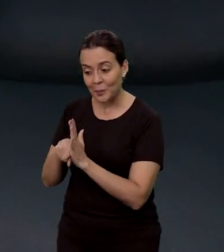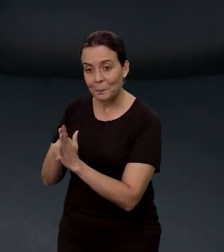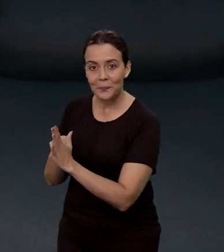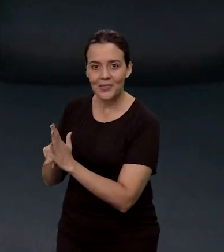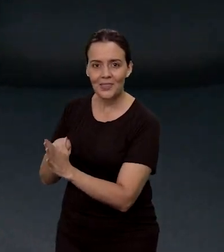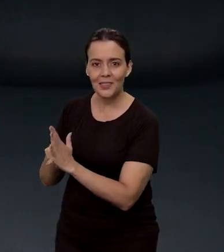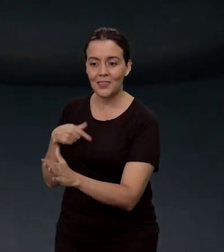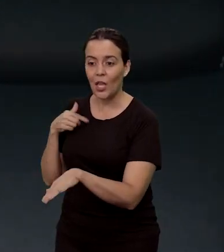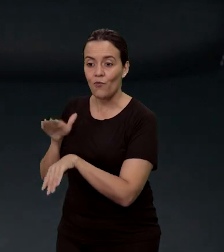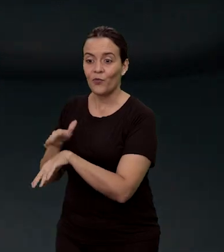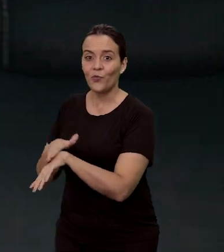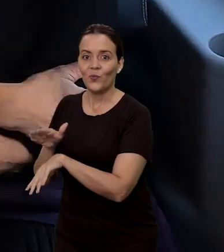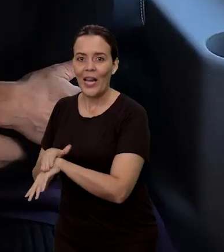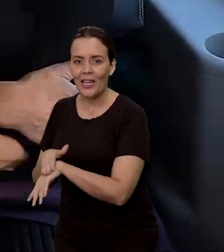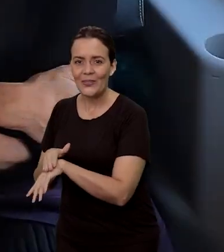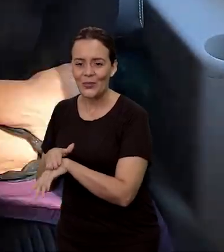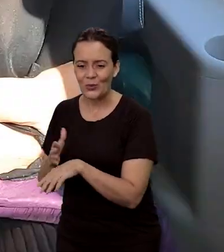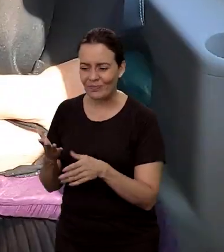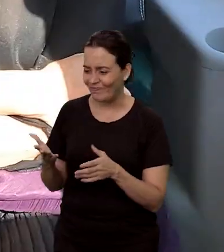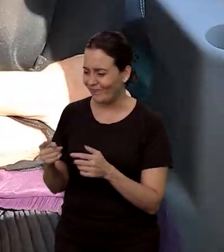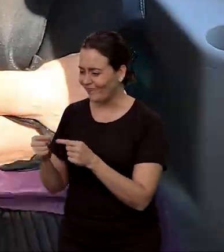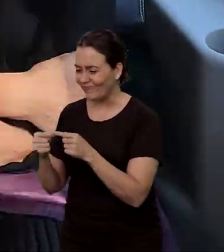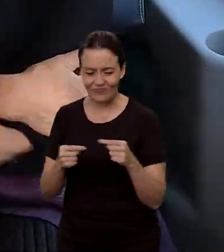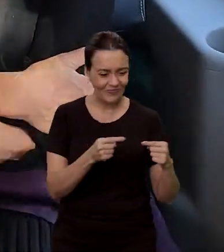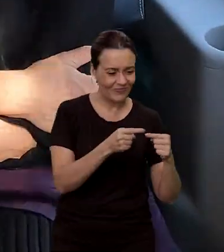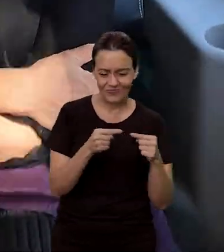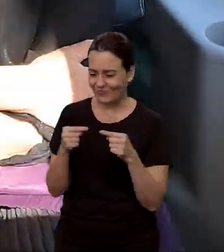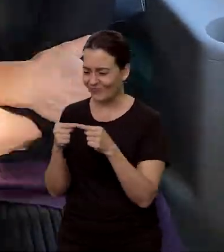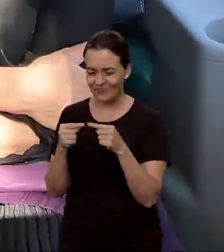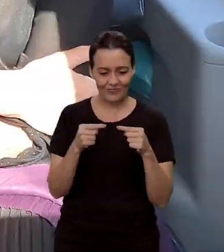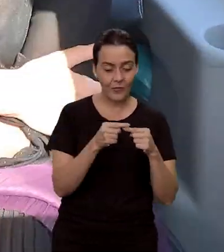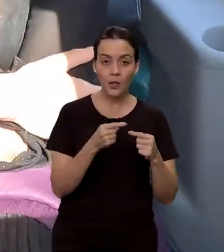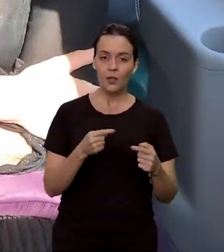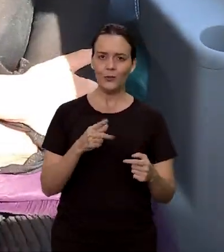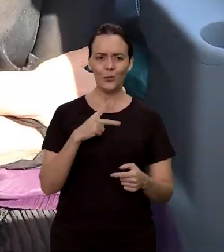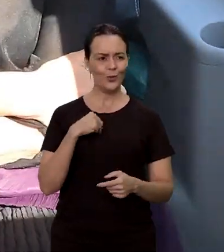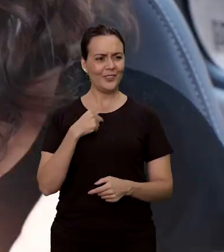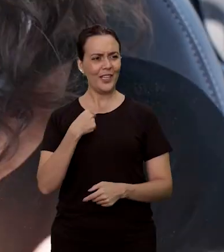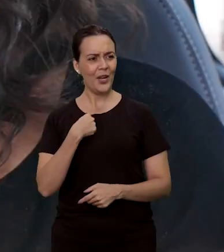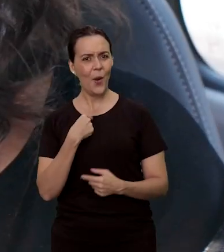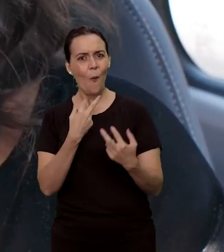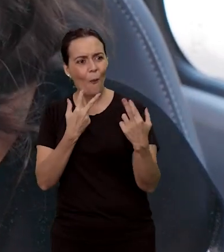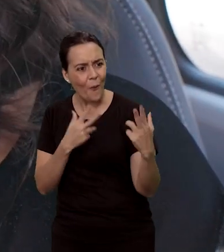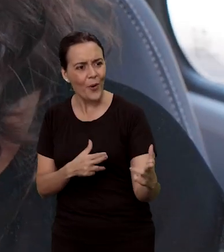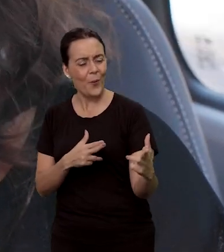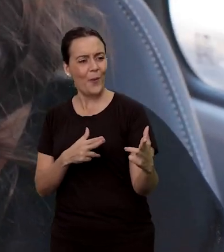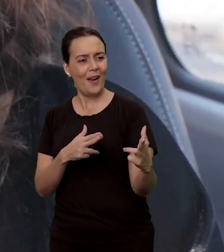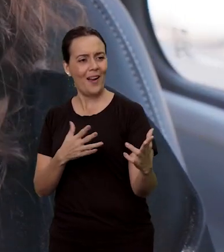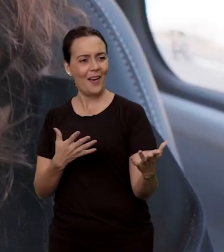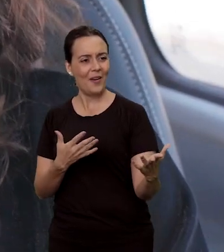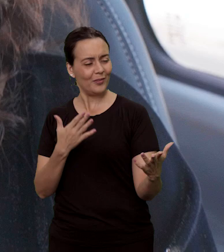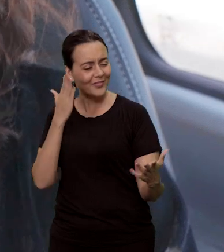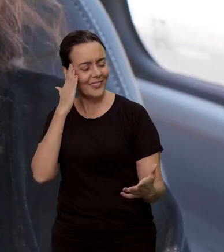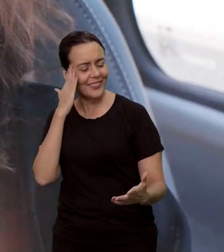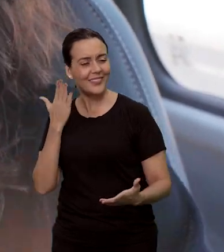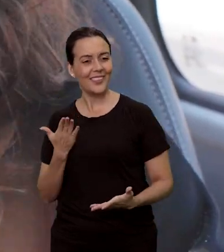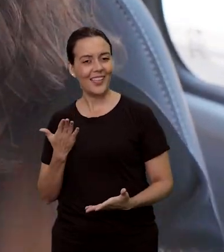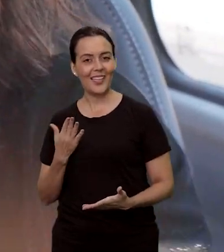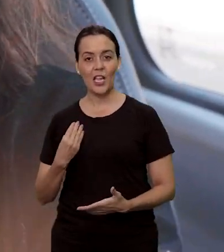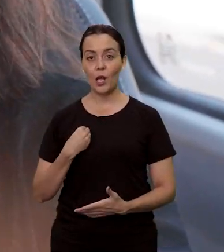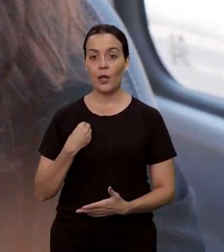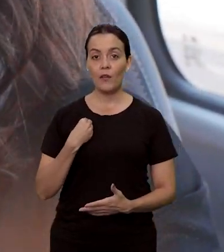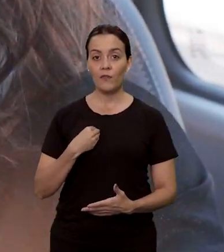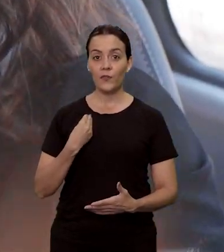grupos me acham muito mercado, né? Eu tenho exatamente a noção do que você está falando. A vida, quando evolui, ela